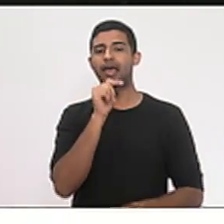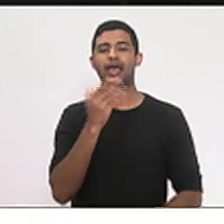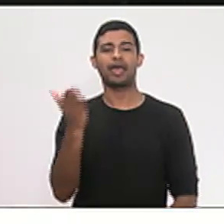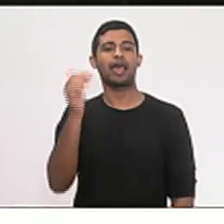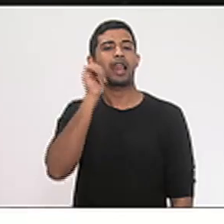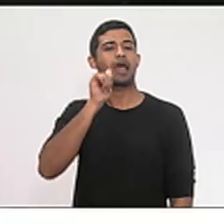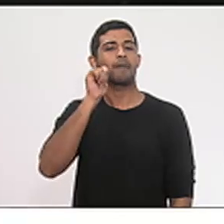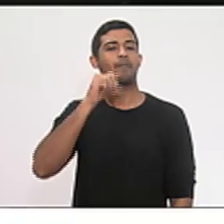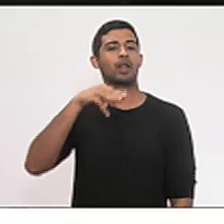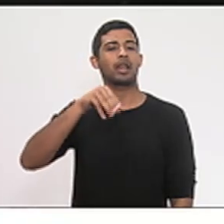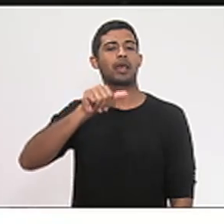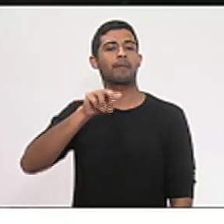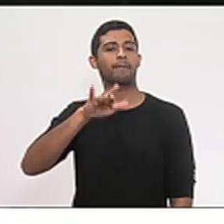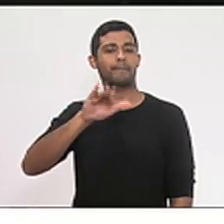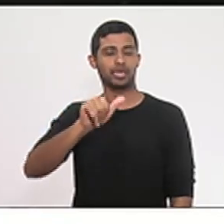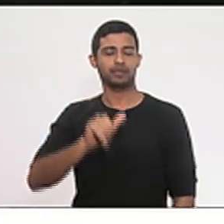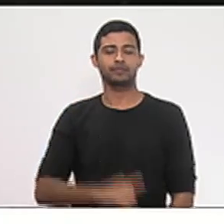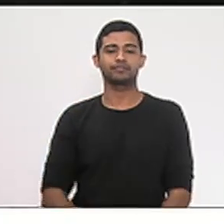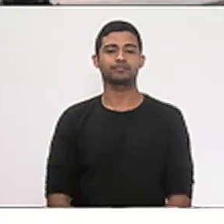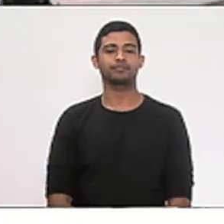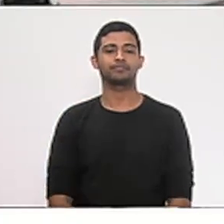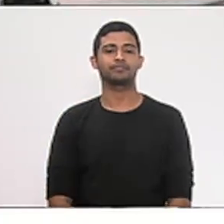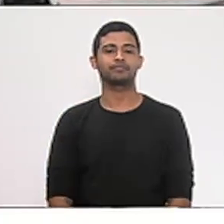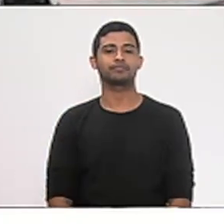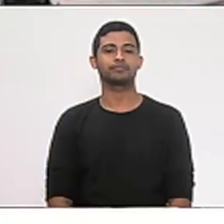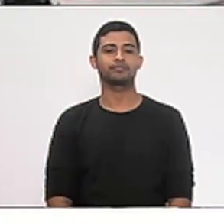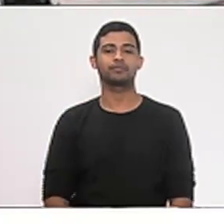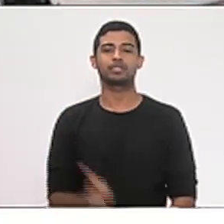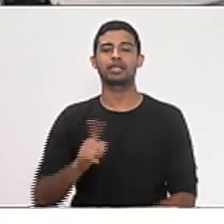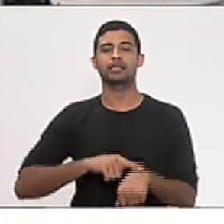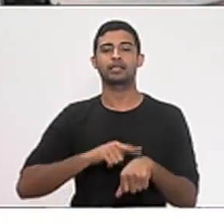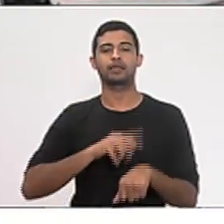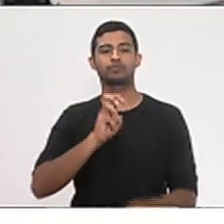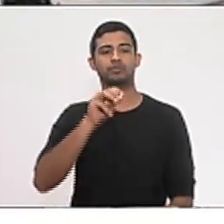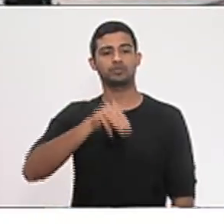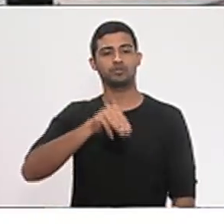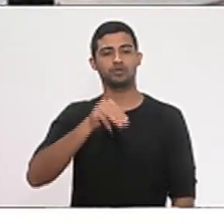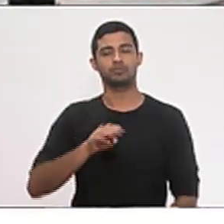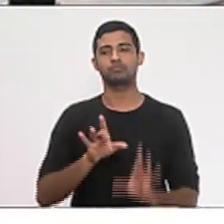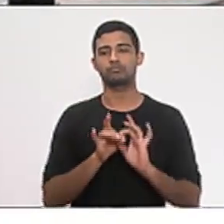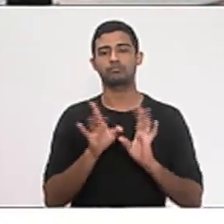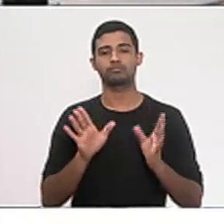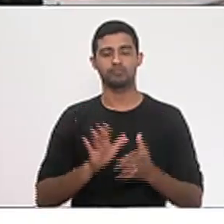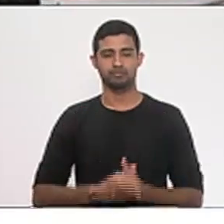Maria Aparecida Borges Pimentel. A senhora tem 5 minutos.